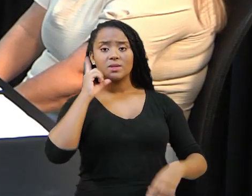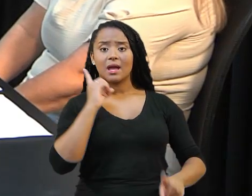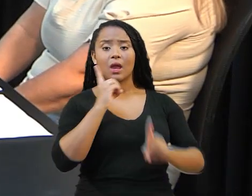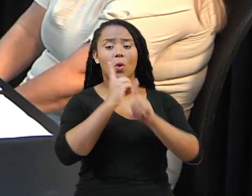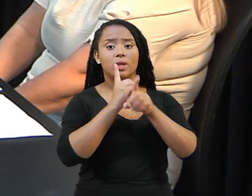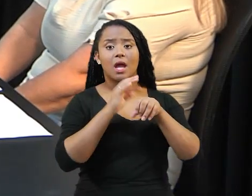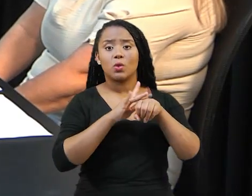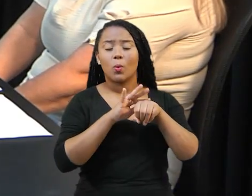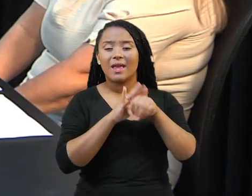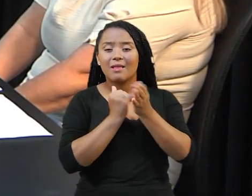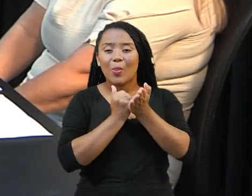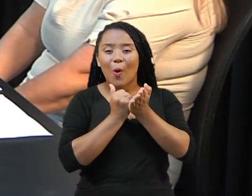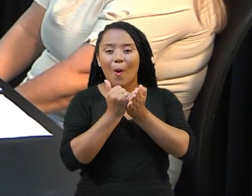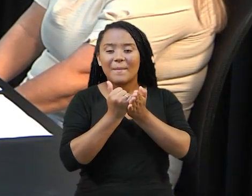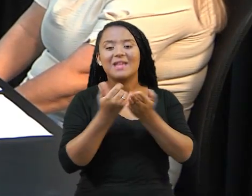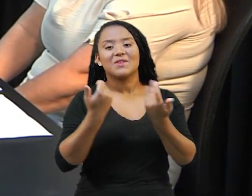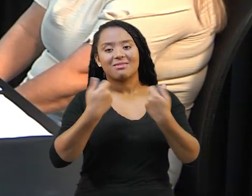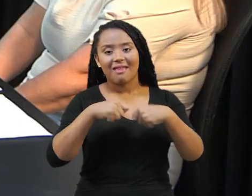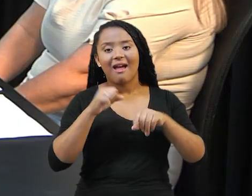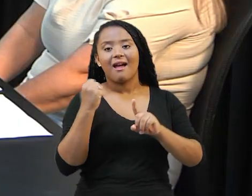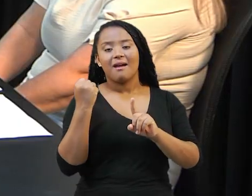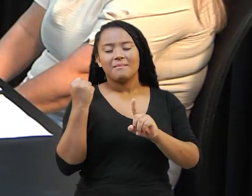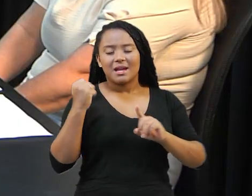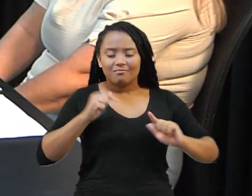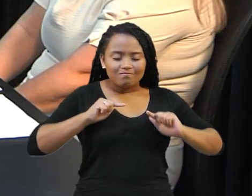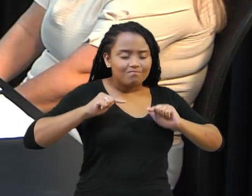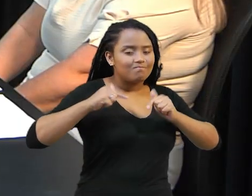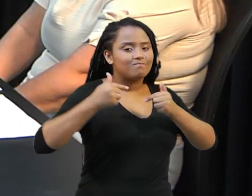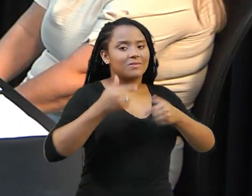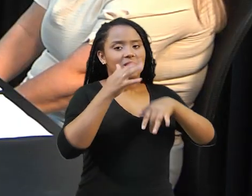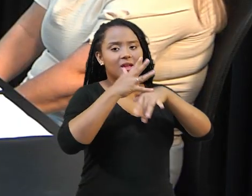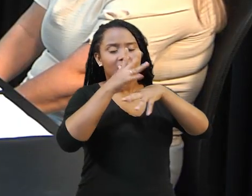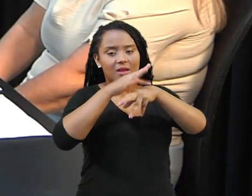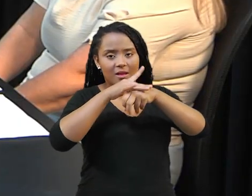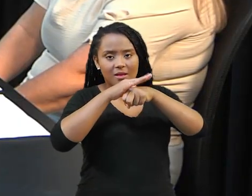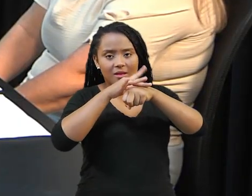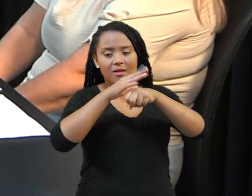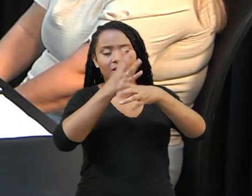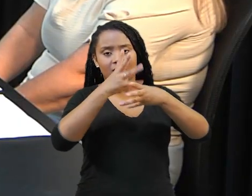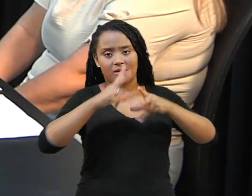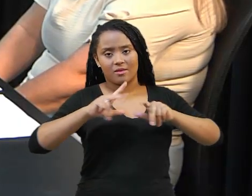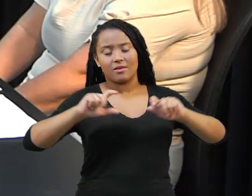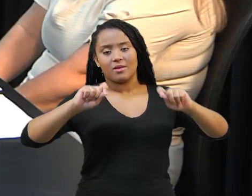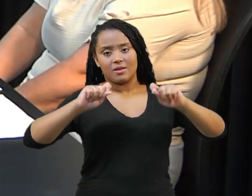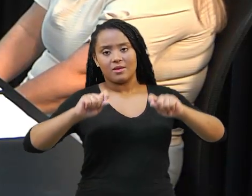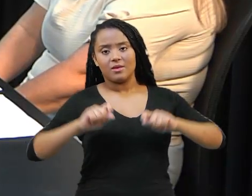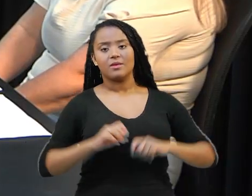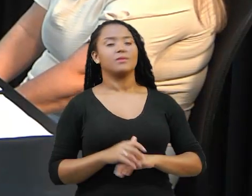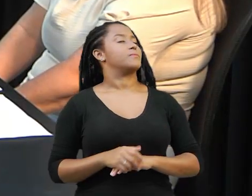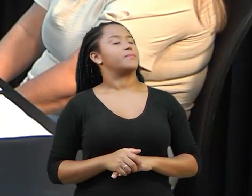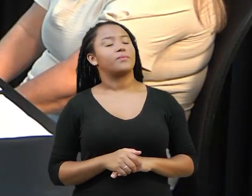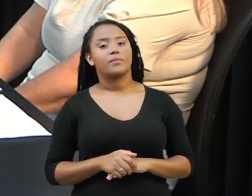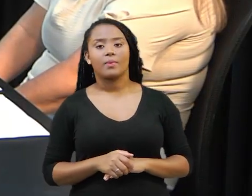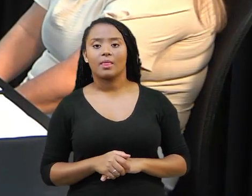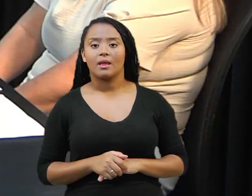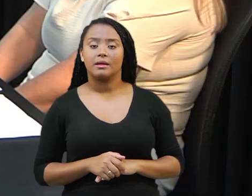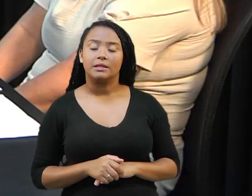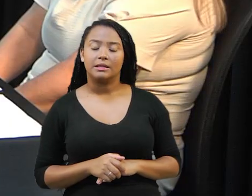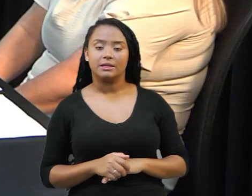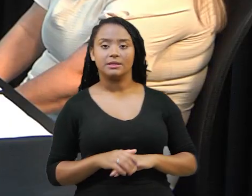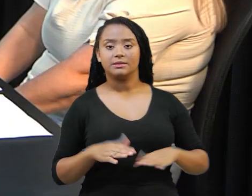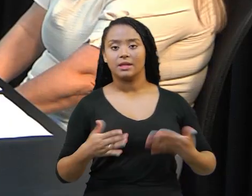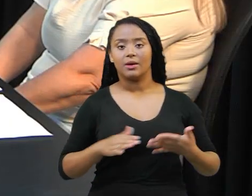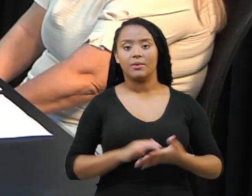Exatamente. Então, essa é a nossa luta, né? É trazer para esse momento. Então, a luta é bonita, é boa, e a cirurgia é boa,